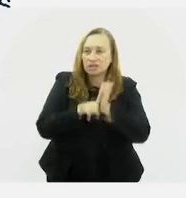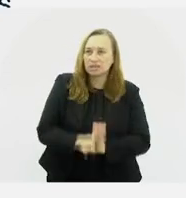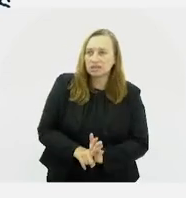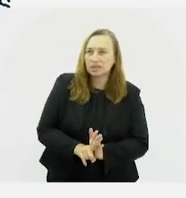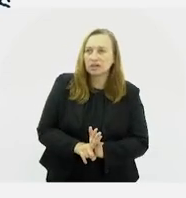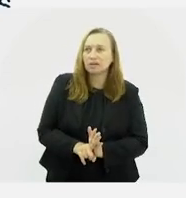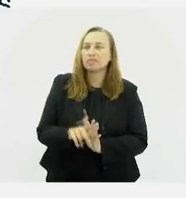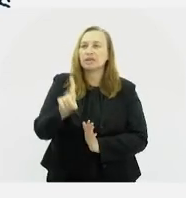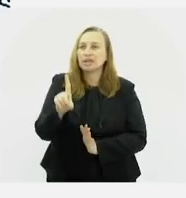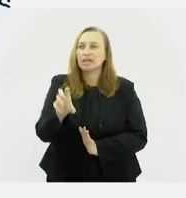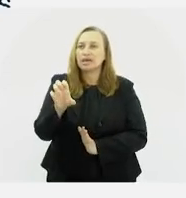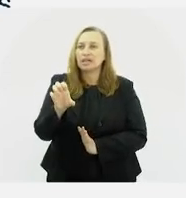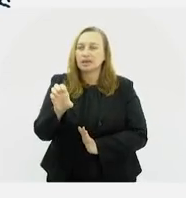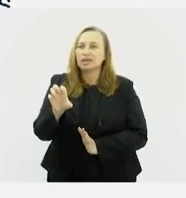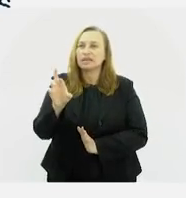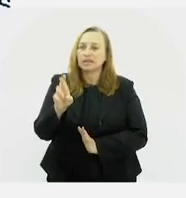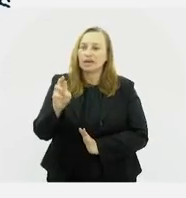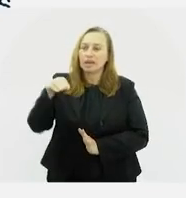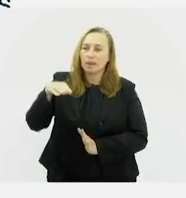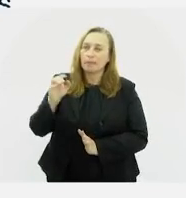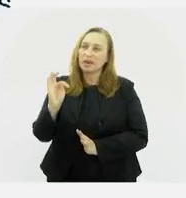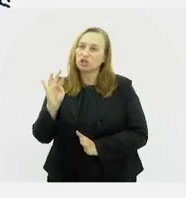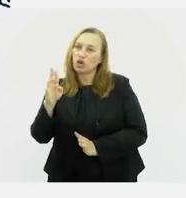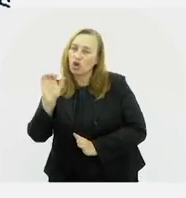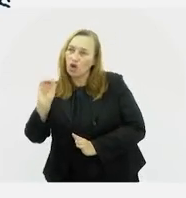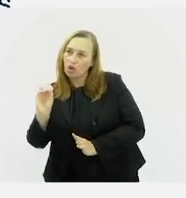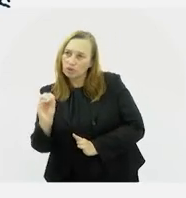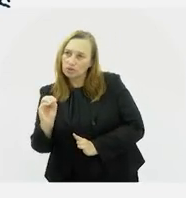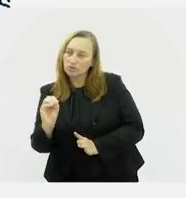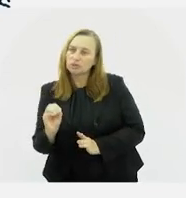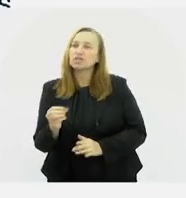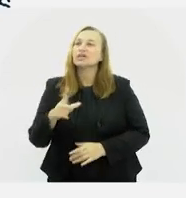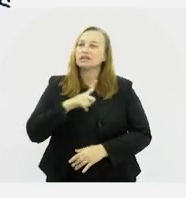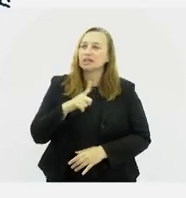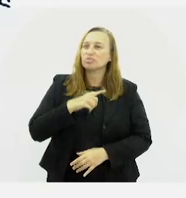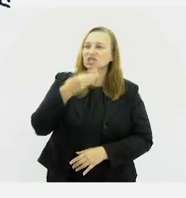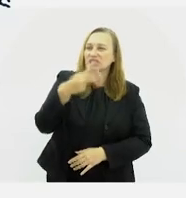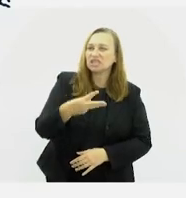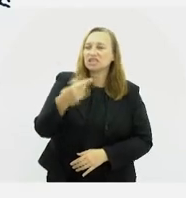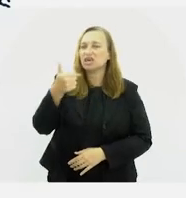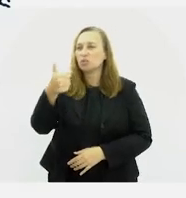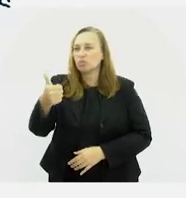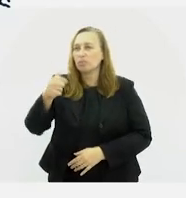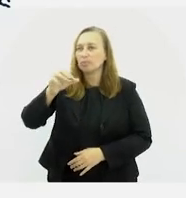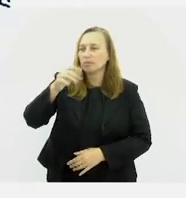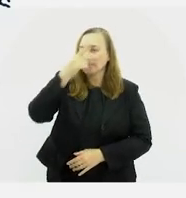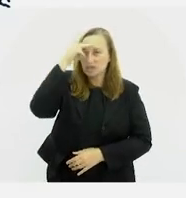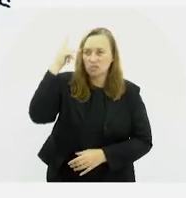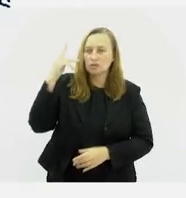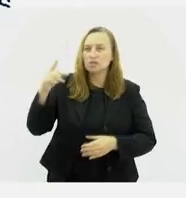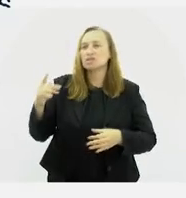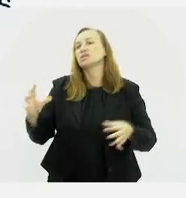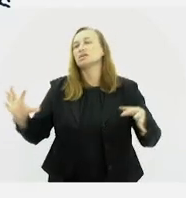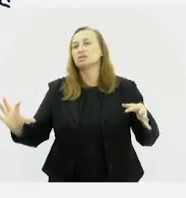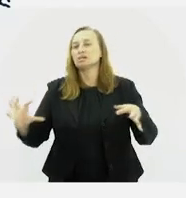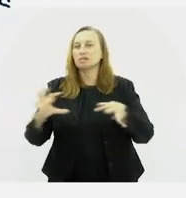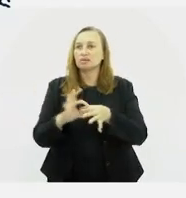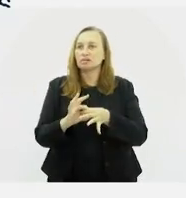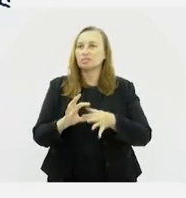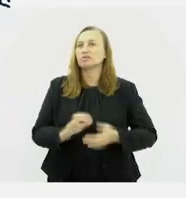dermatológicos. Temos 36.530 pessoas que são associadas gratuitamente do parque aquático. Pode